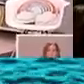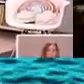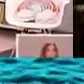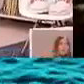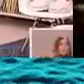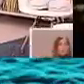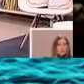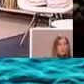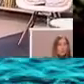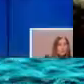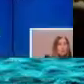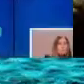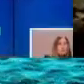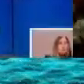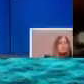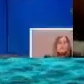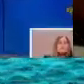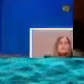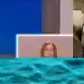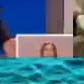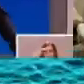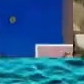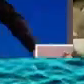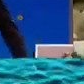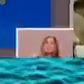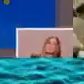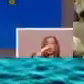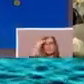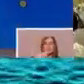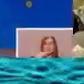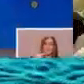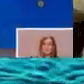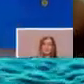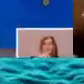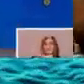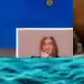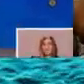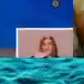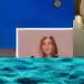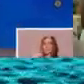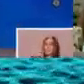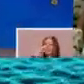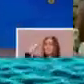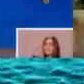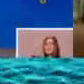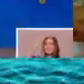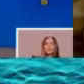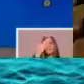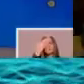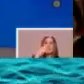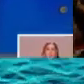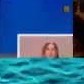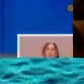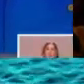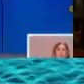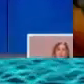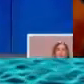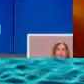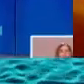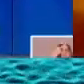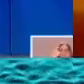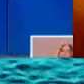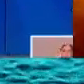semanas. É um mês e meio. É mais que isso. Quanto tempo? Como é? Estou. Estou na vossa idade. Estou imenso. Porque na vossa idade, acha-se que se é eterno. É.